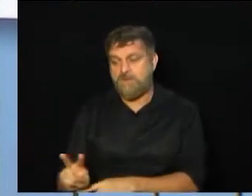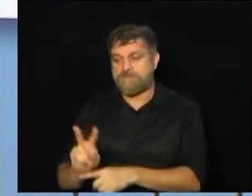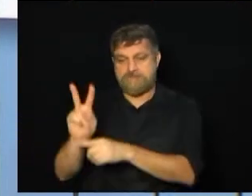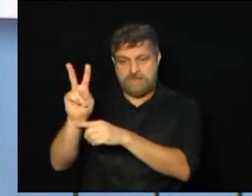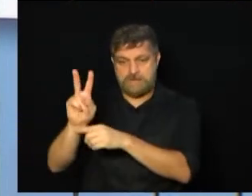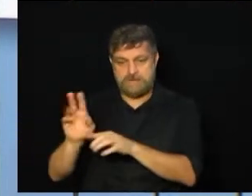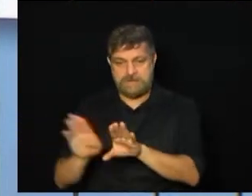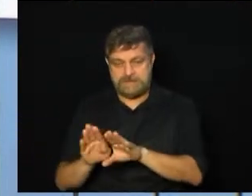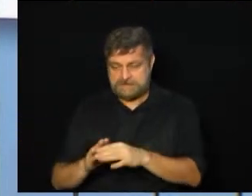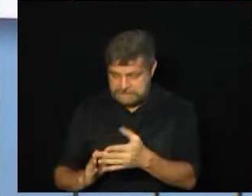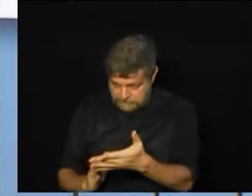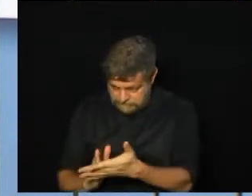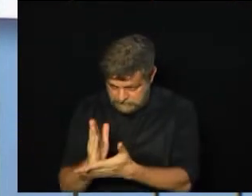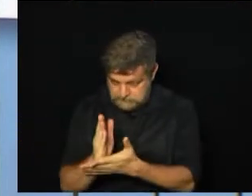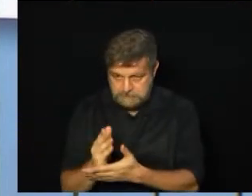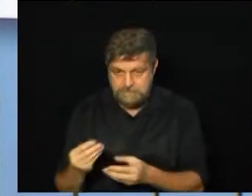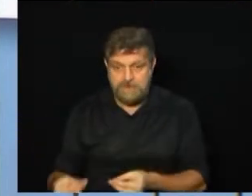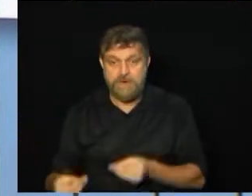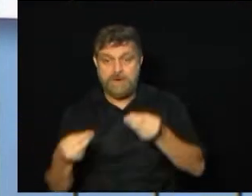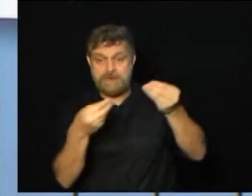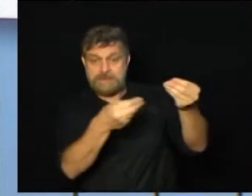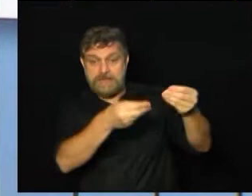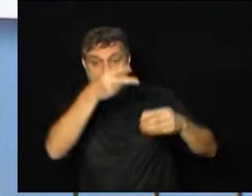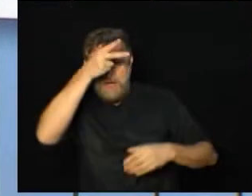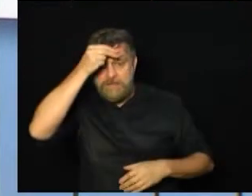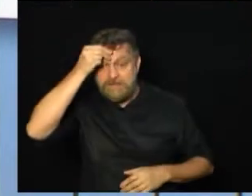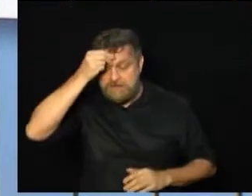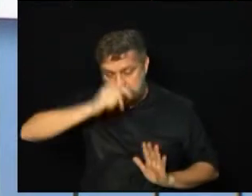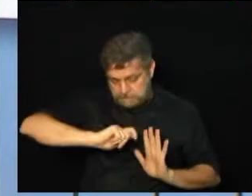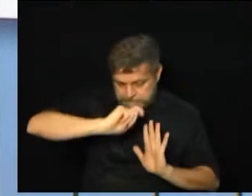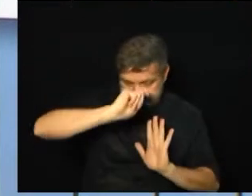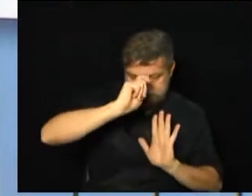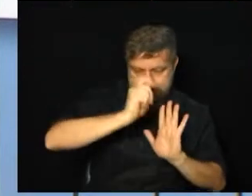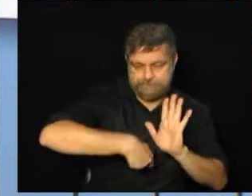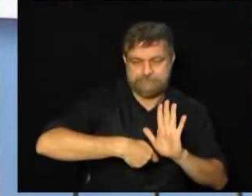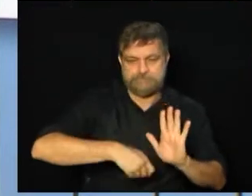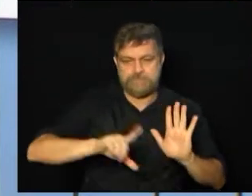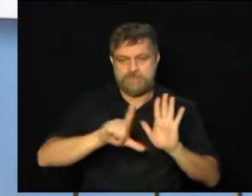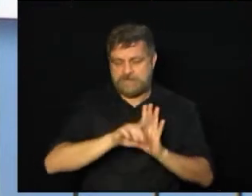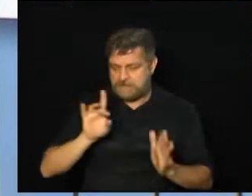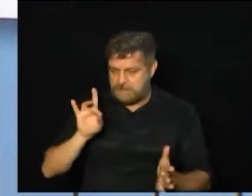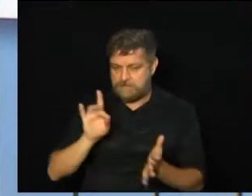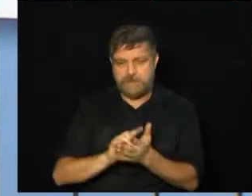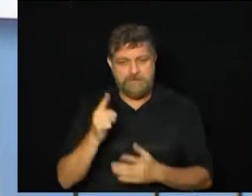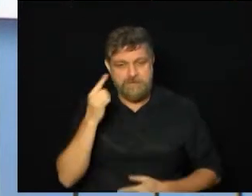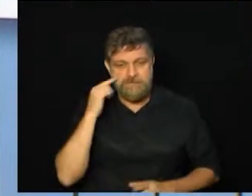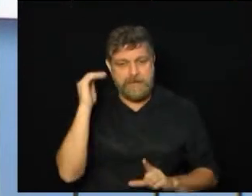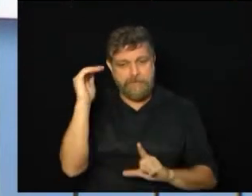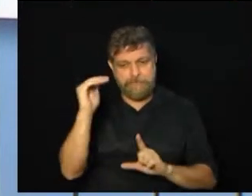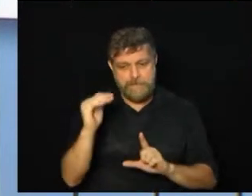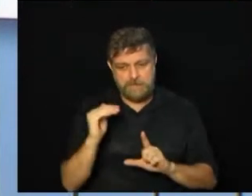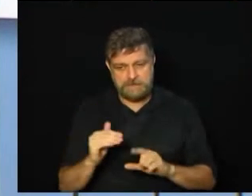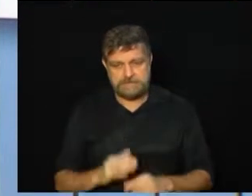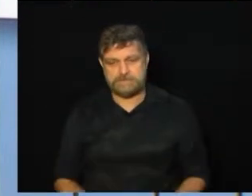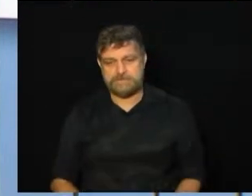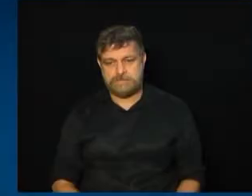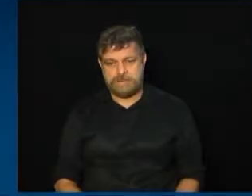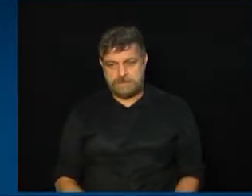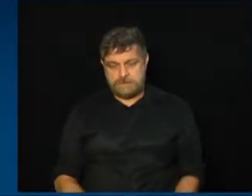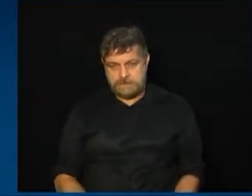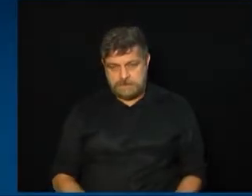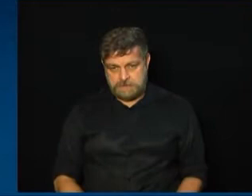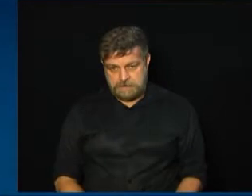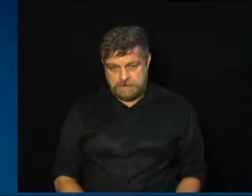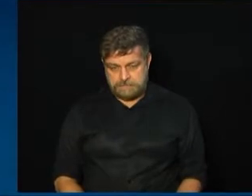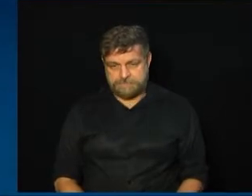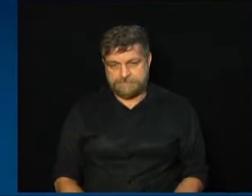e sendo aprovadas, serão encaminhadas à sanção do prefeito. Vamos conferir as pautas. A votação